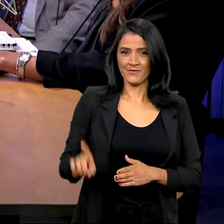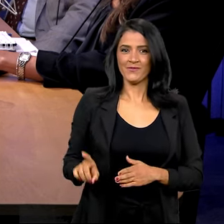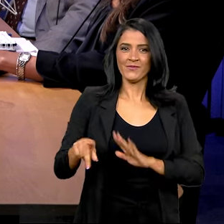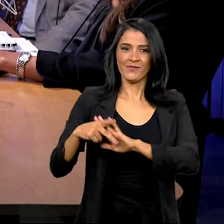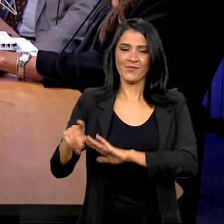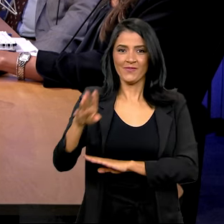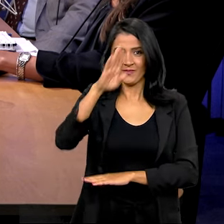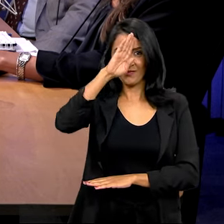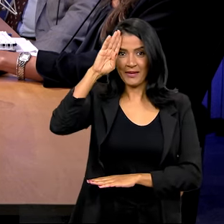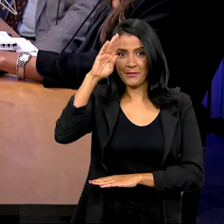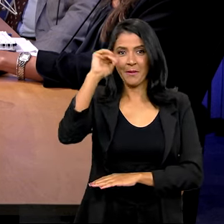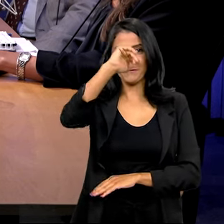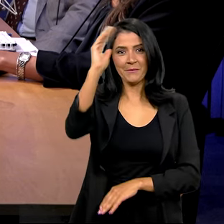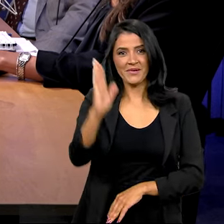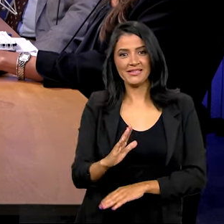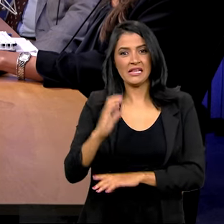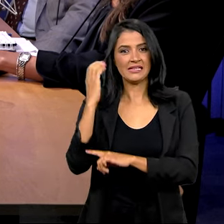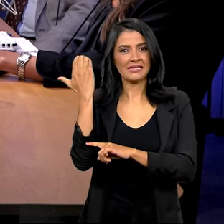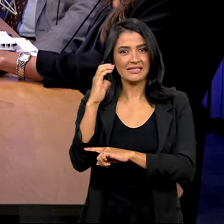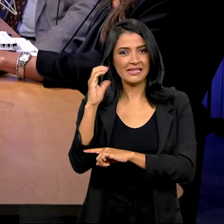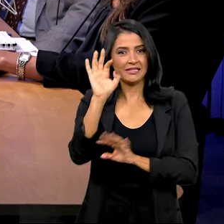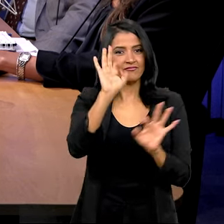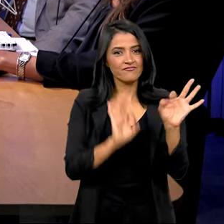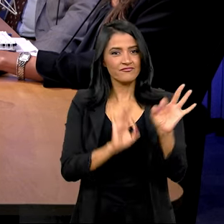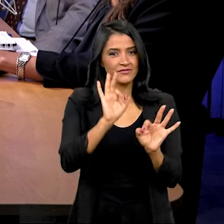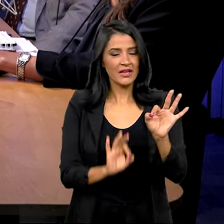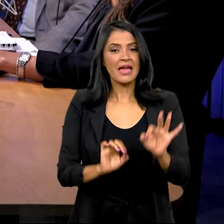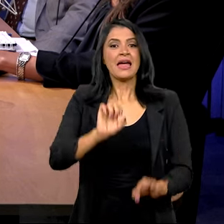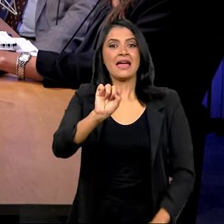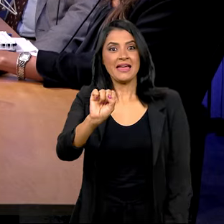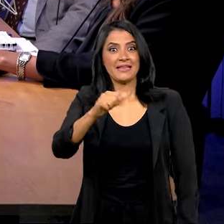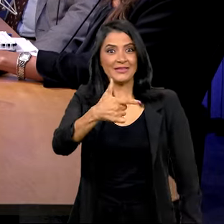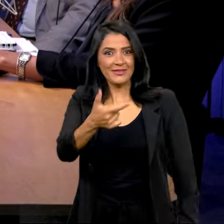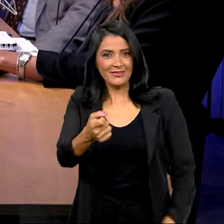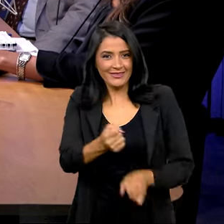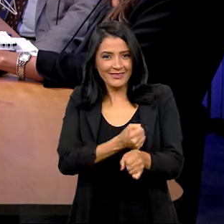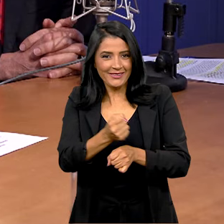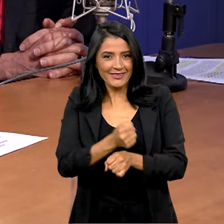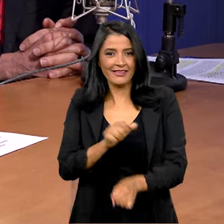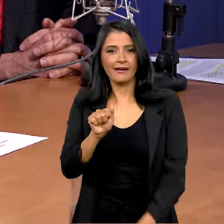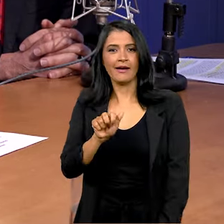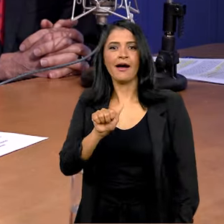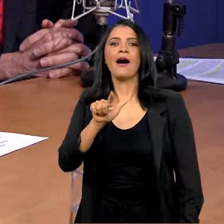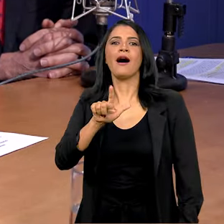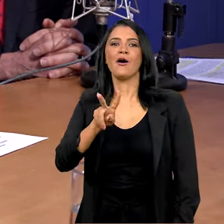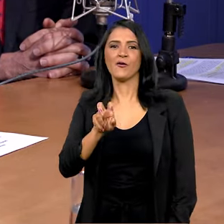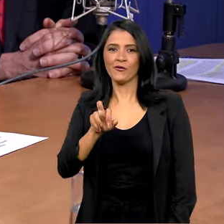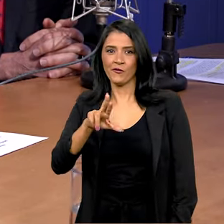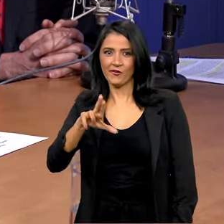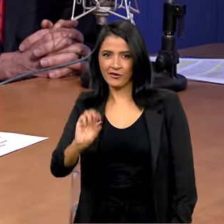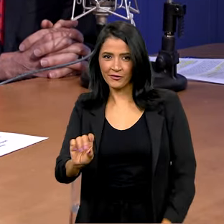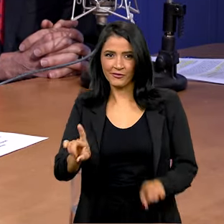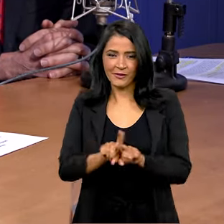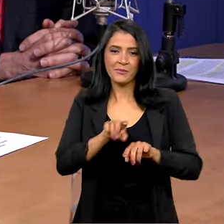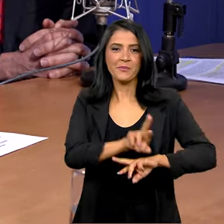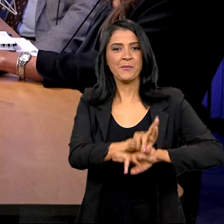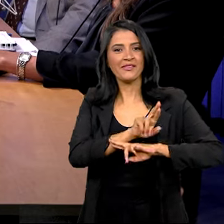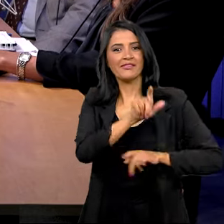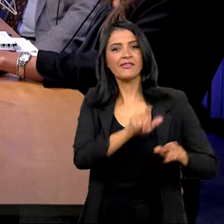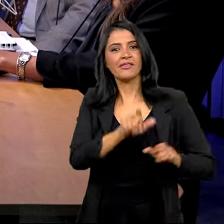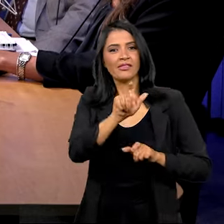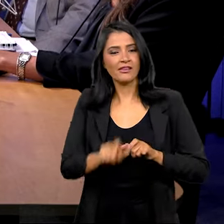diretor da Academia Brasileira de ciências que organiza o s20 este ano Álvaro prata também os